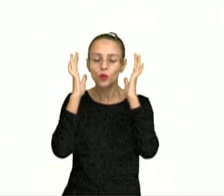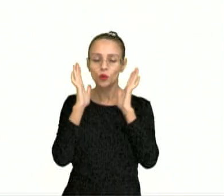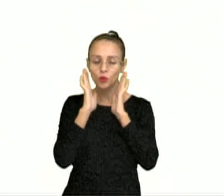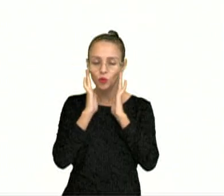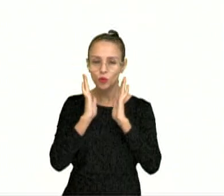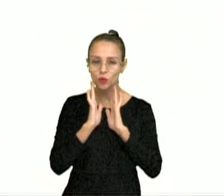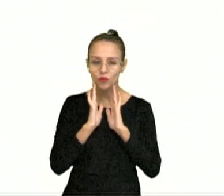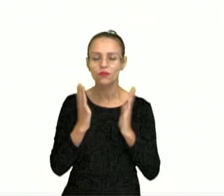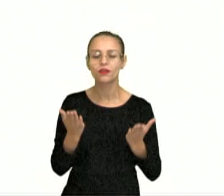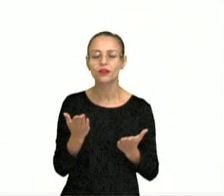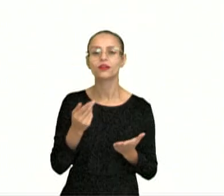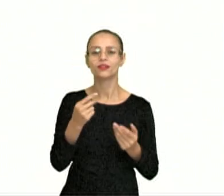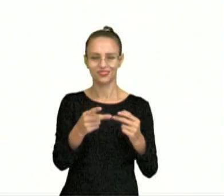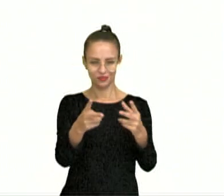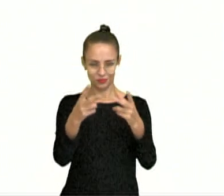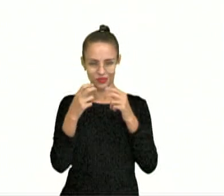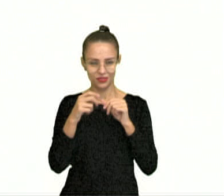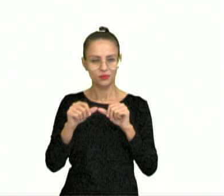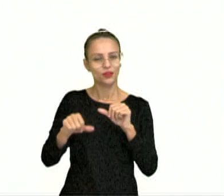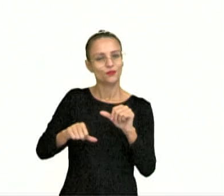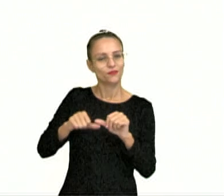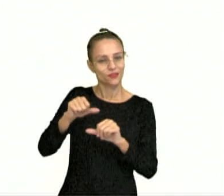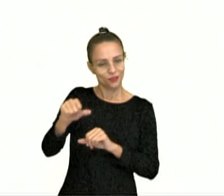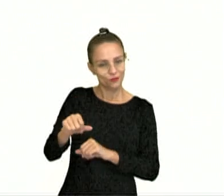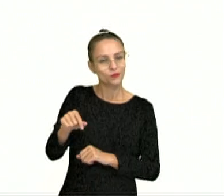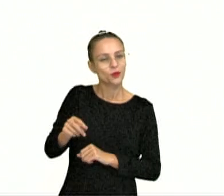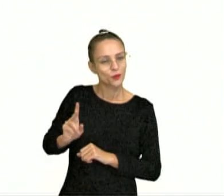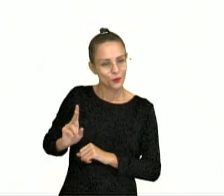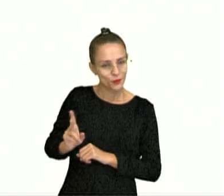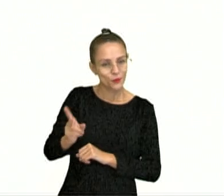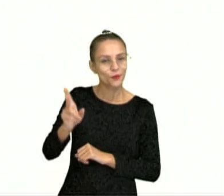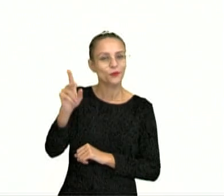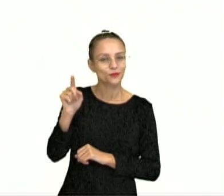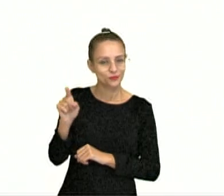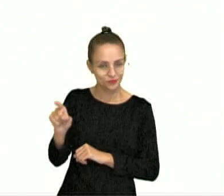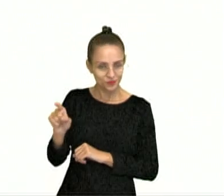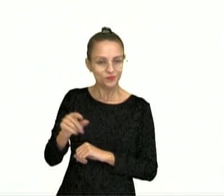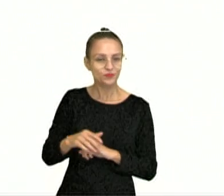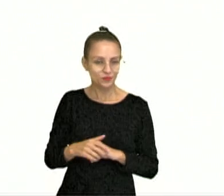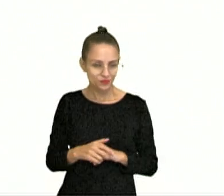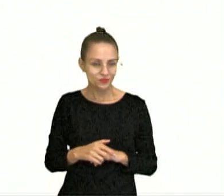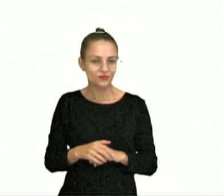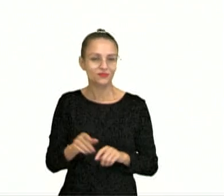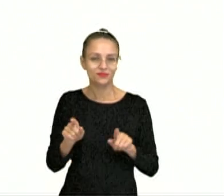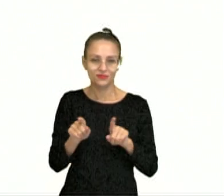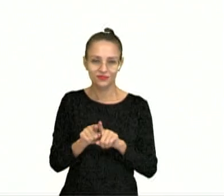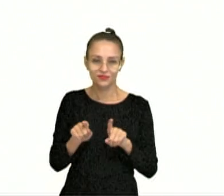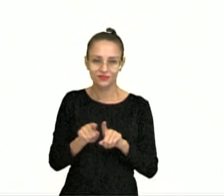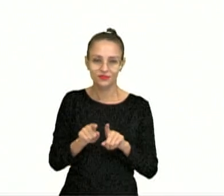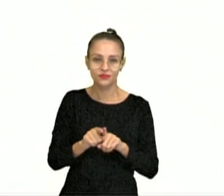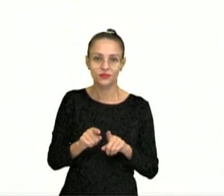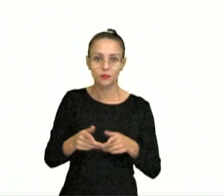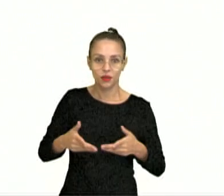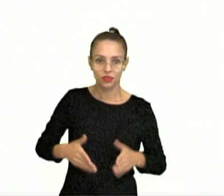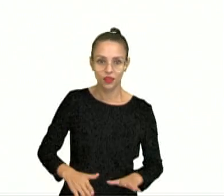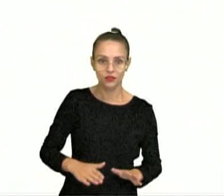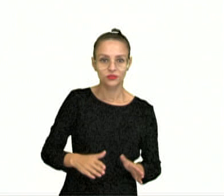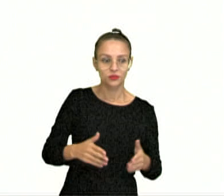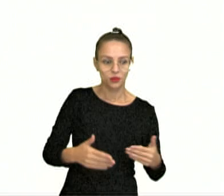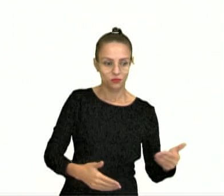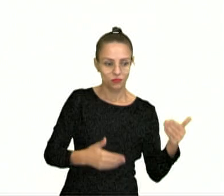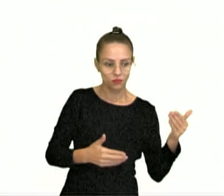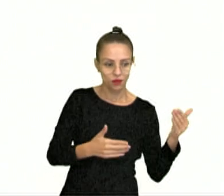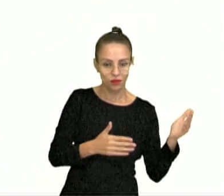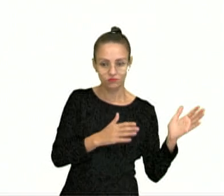vocês perceberam que as transformações continuam ocorrendo nas pessoas do nascimento até a